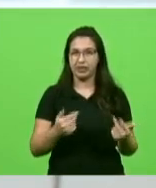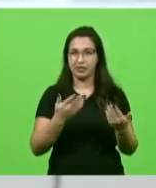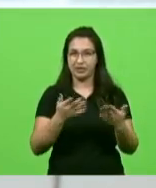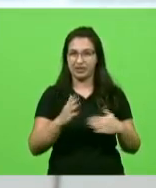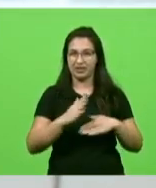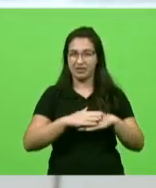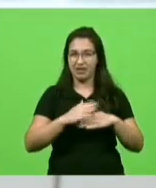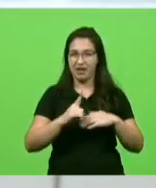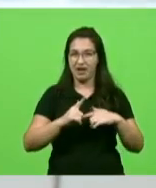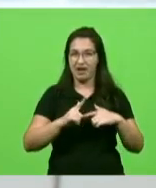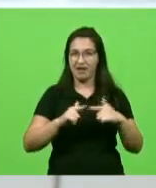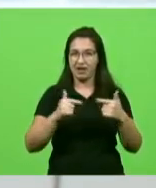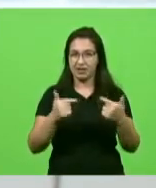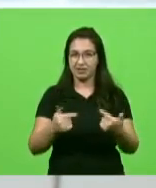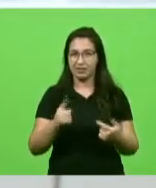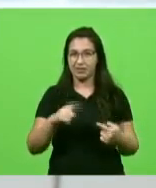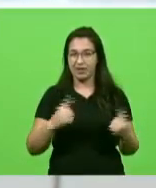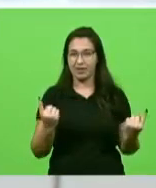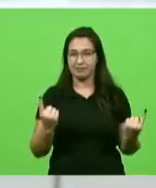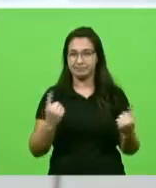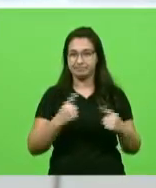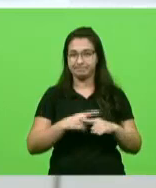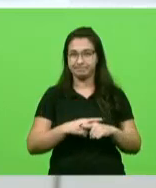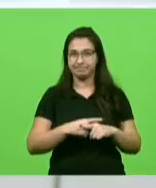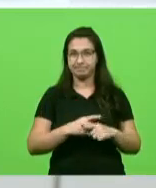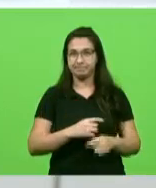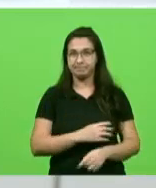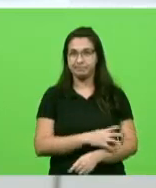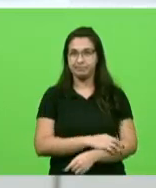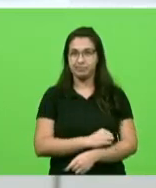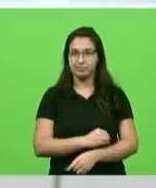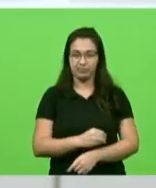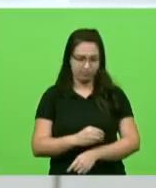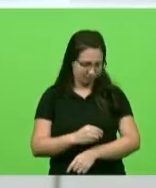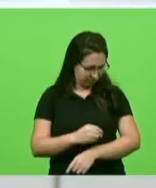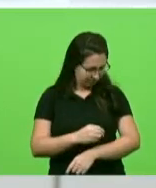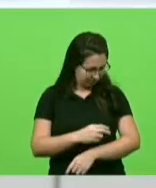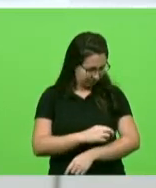mostra incontroversa a G1